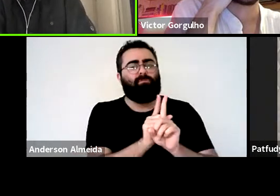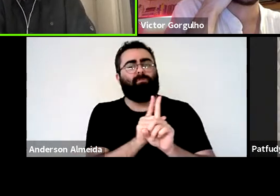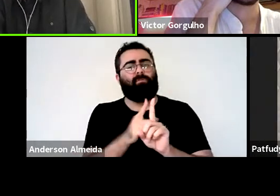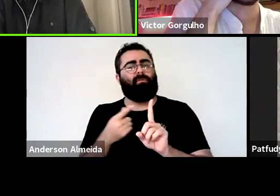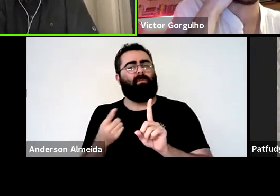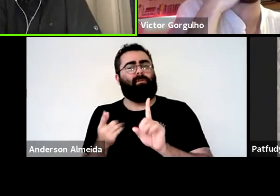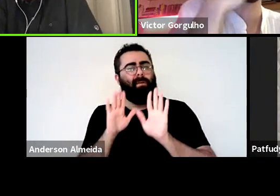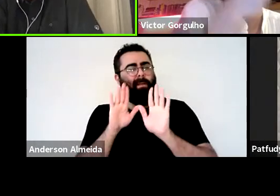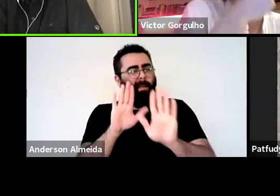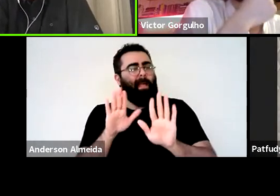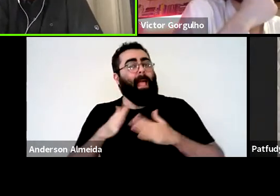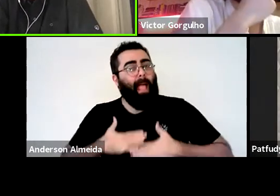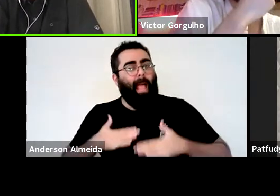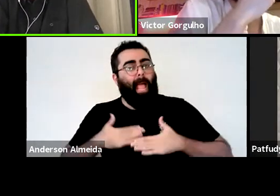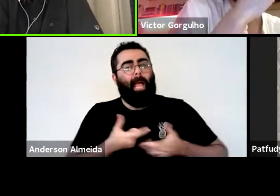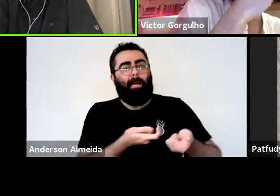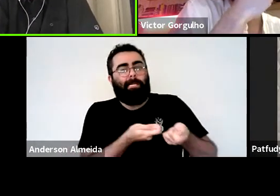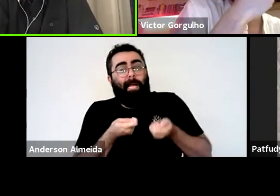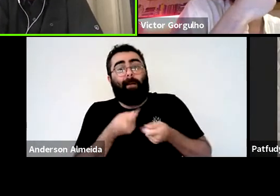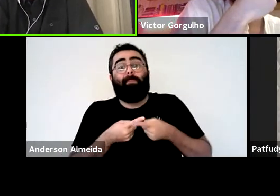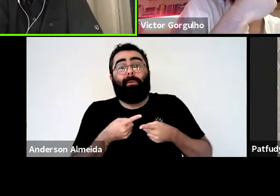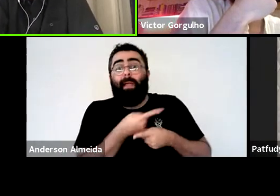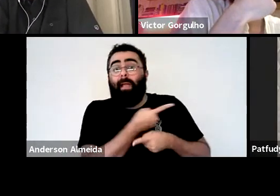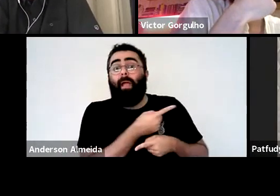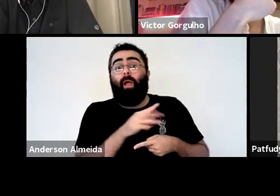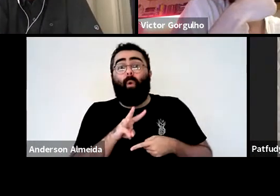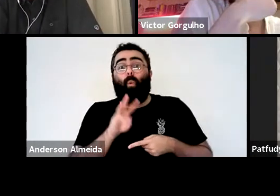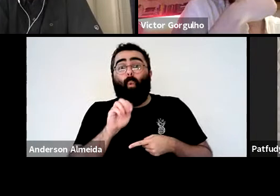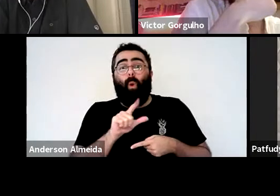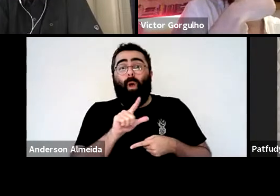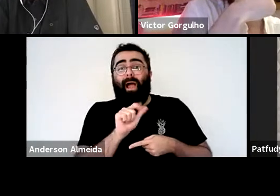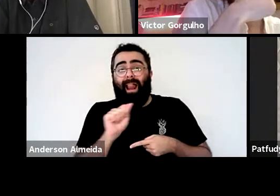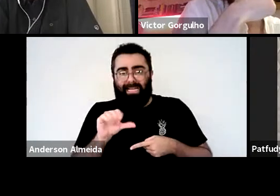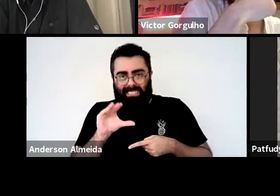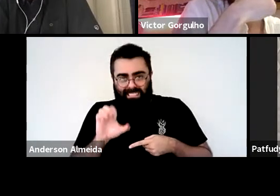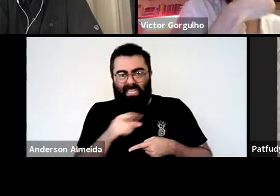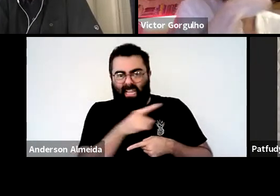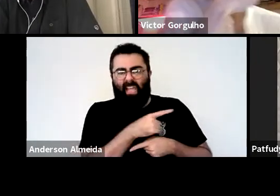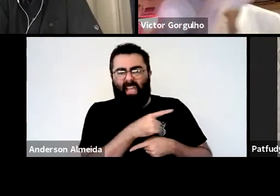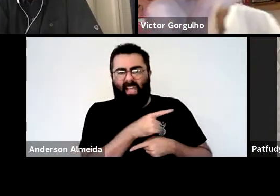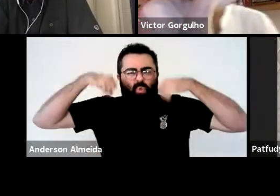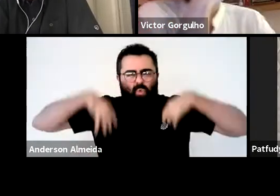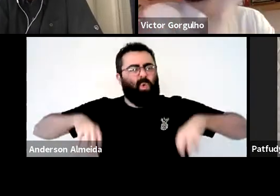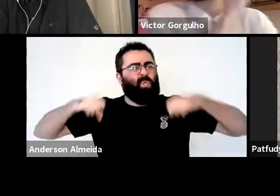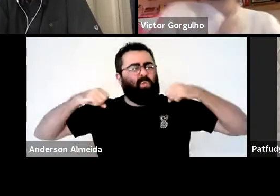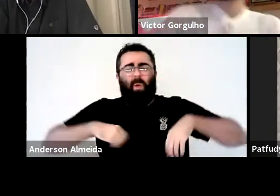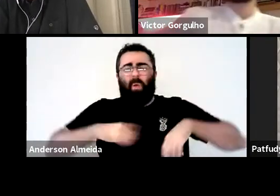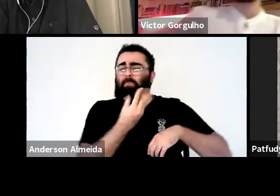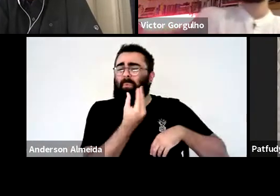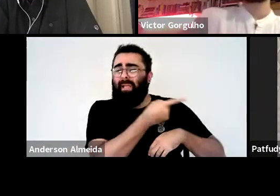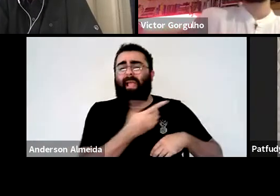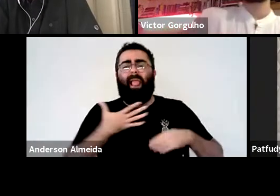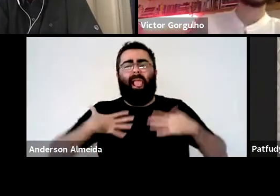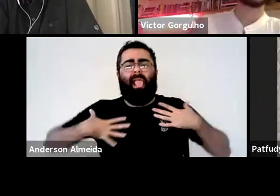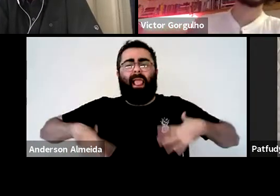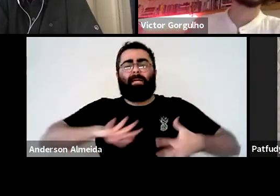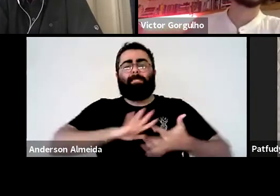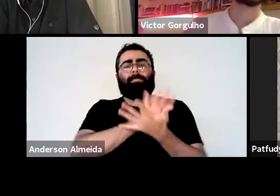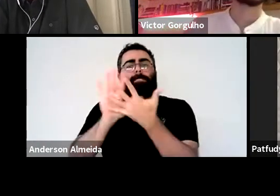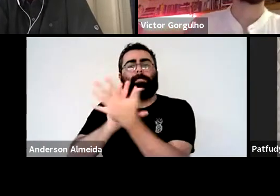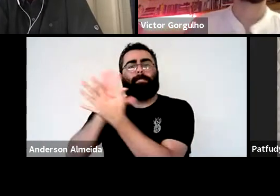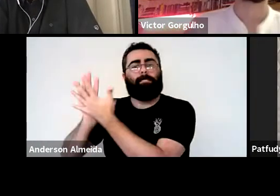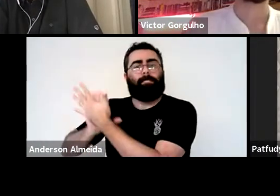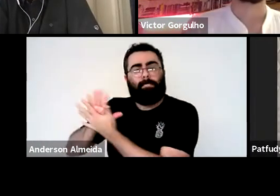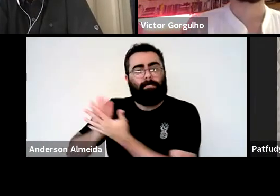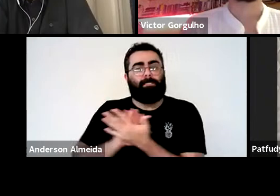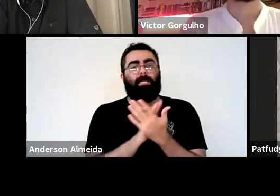pouco. Porque ele sua muito mais do que eu, e o que ele faz é tipo espalhar o suor em todo mundo, assim. Então tem essa dimensão do trabalho que a gente sabe que é